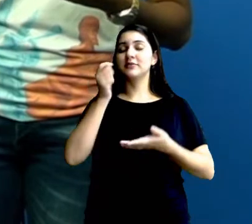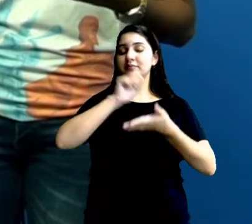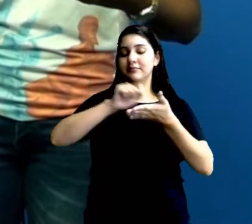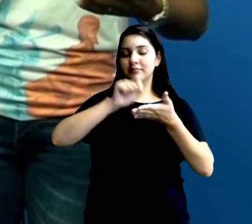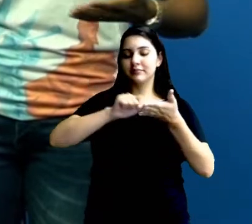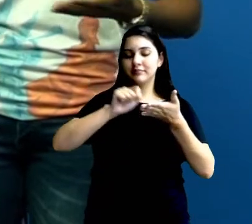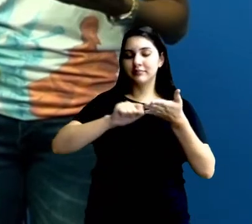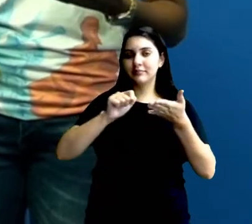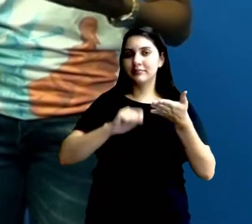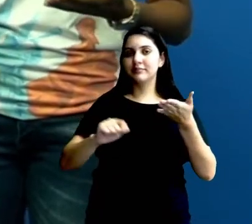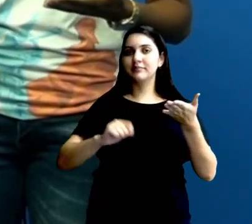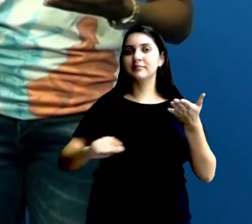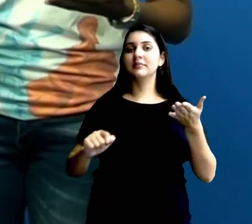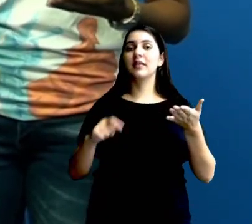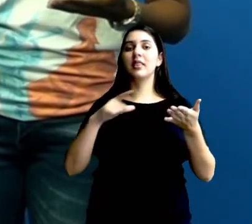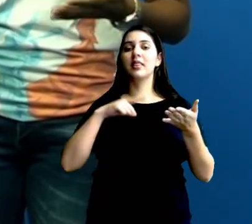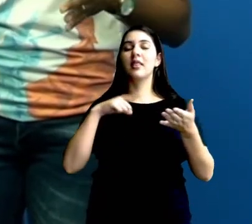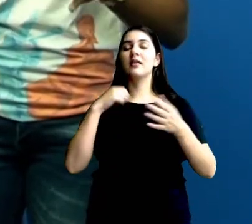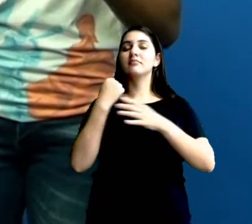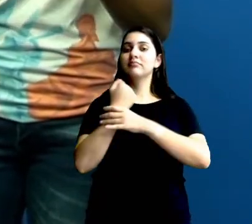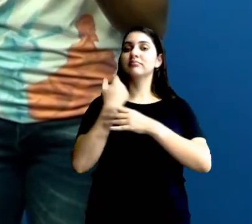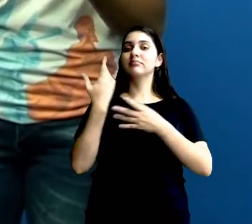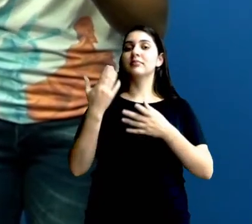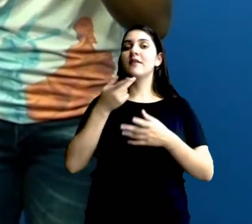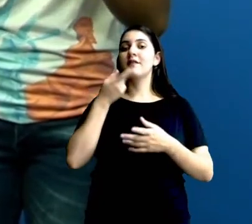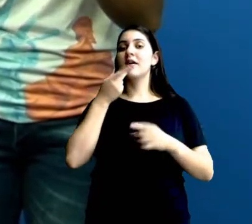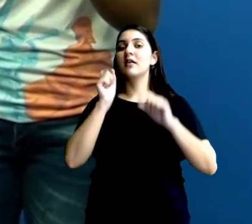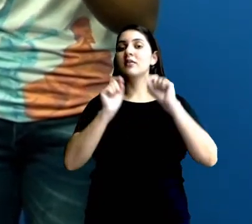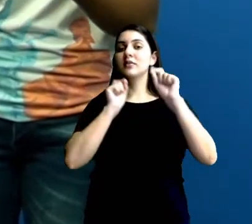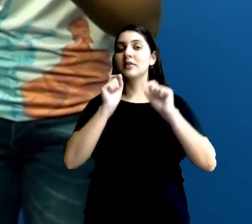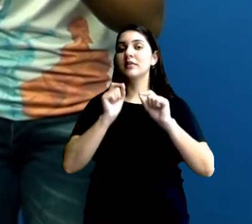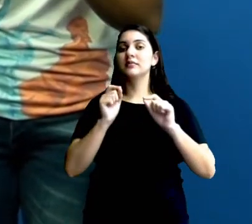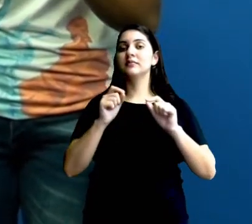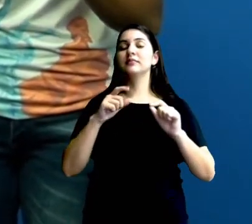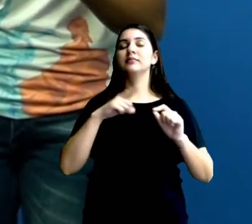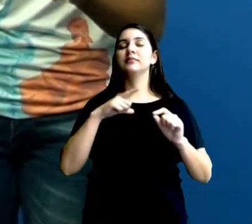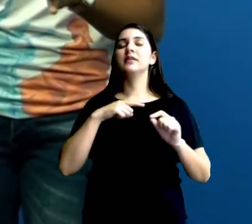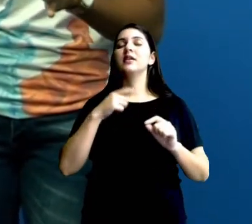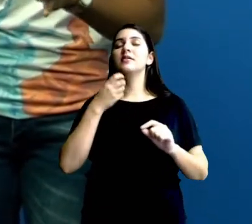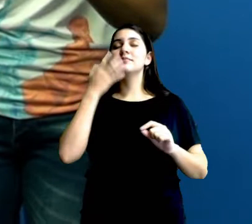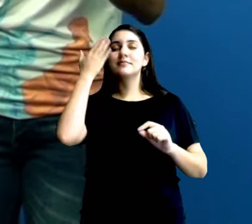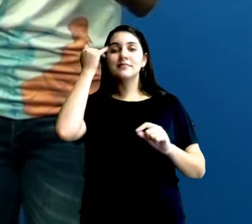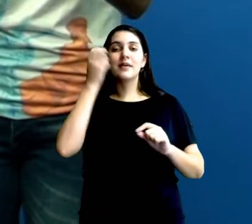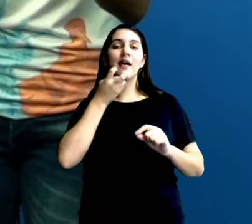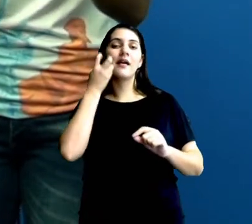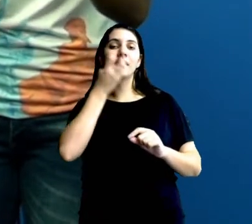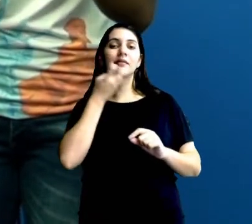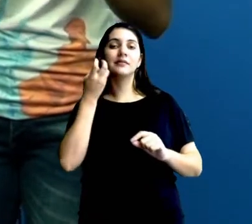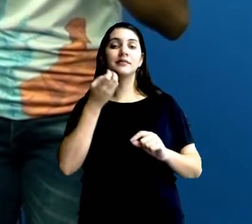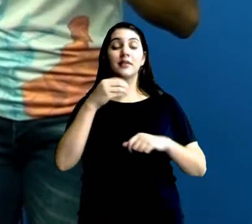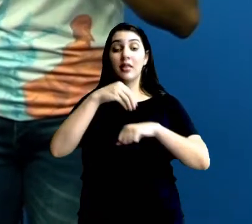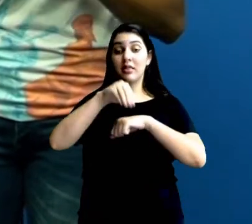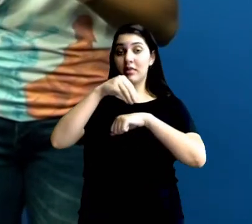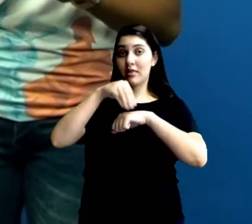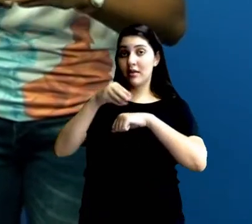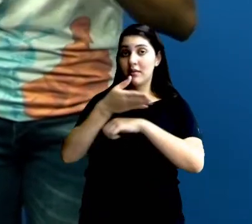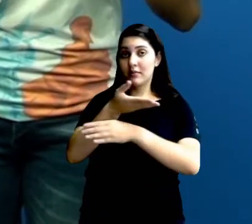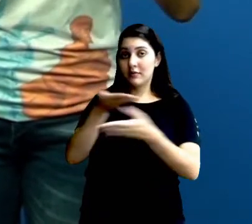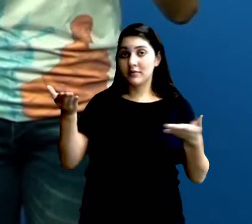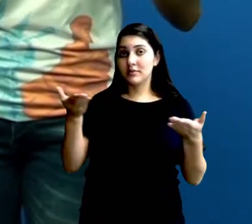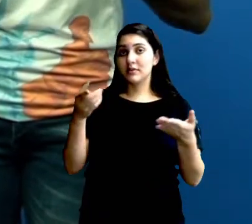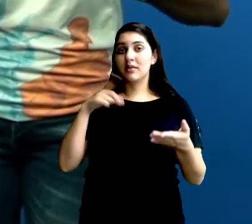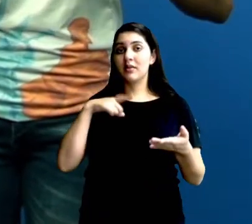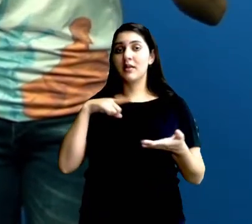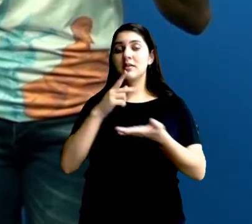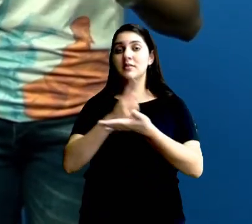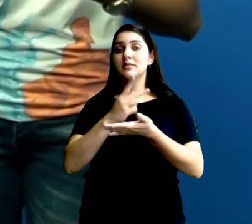as anotações e você tem aí esse suporte. Por isso que eu falo, pronúncia é essencial. Dica: para você